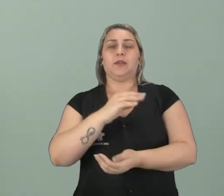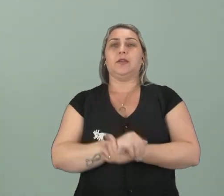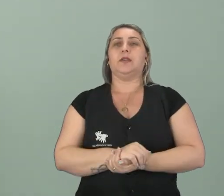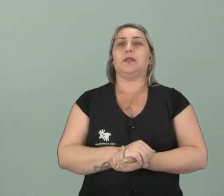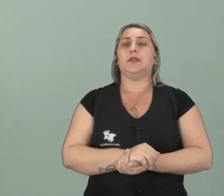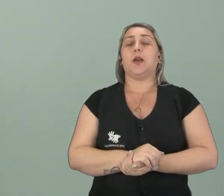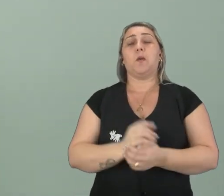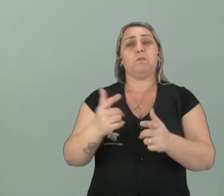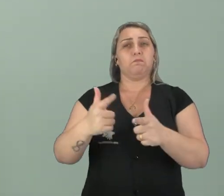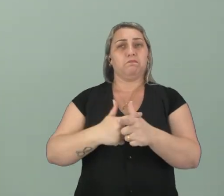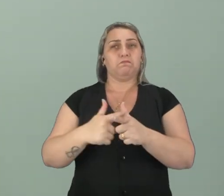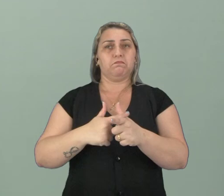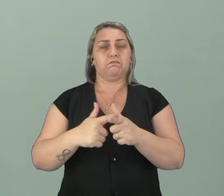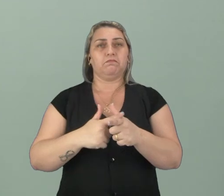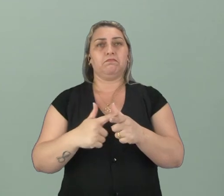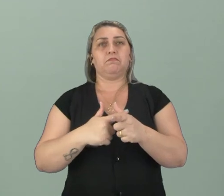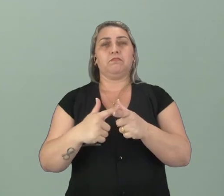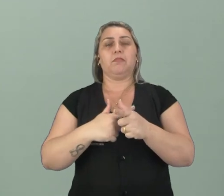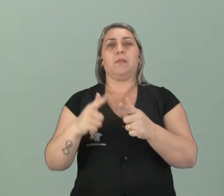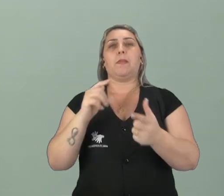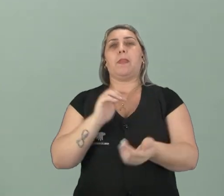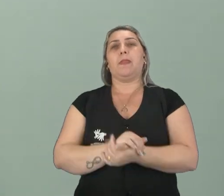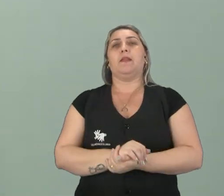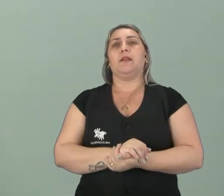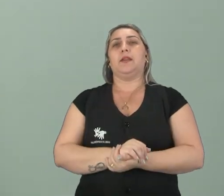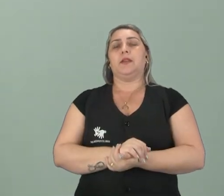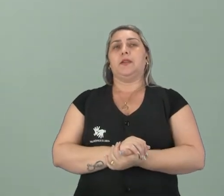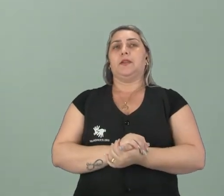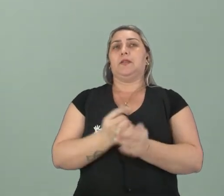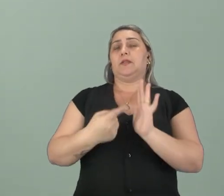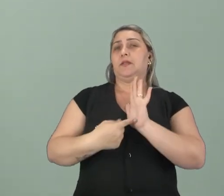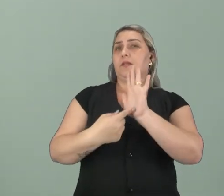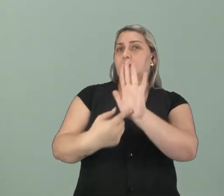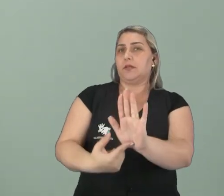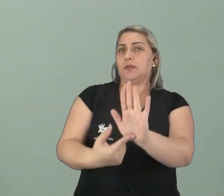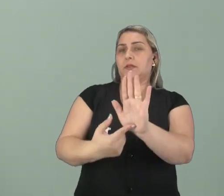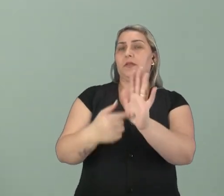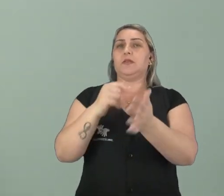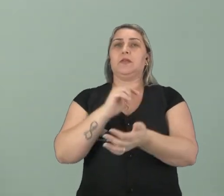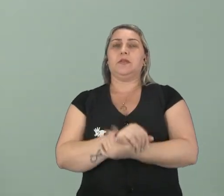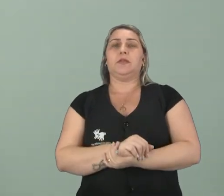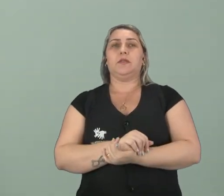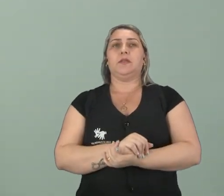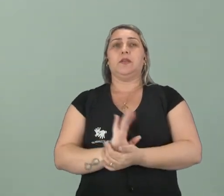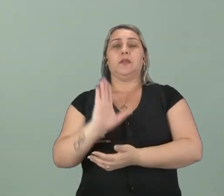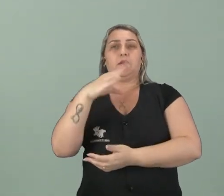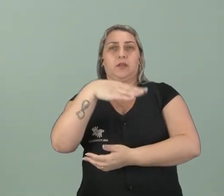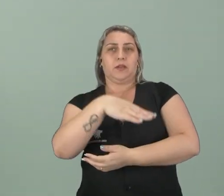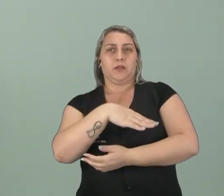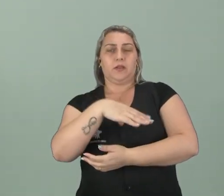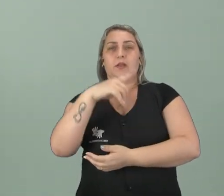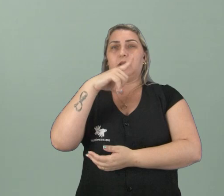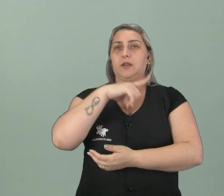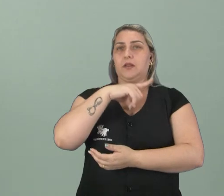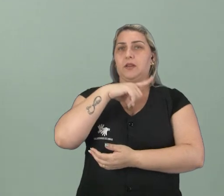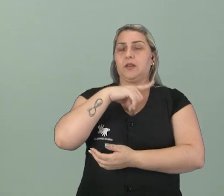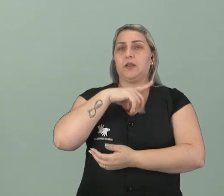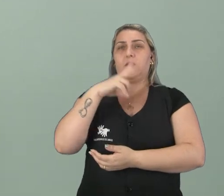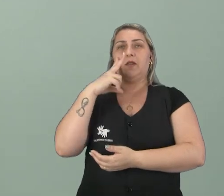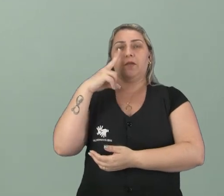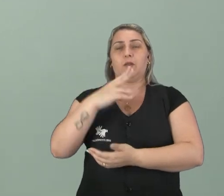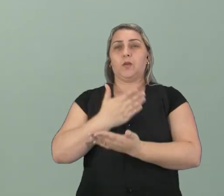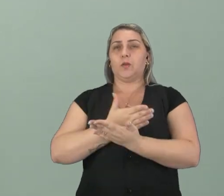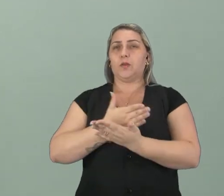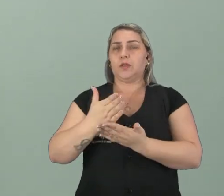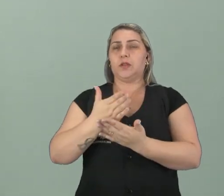E isso é um problema, né? Uma das variáveis que identifica o tipo de urbanização que temos, que nós vimos